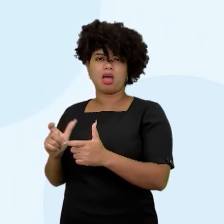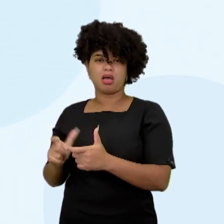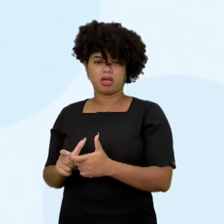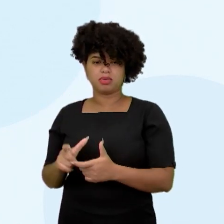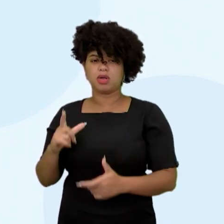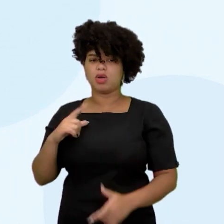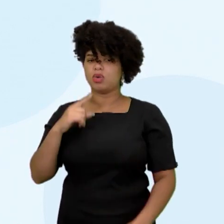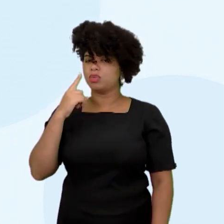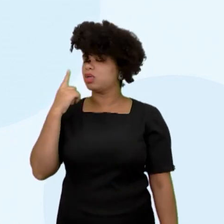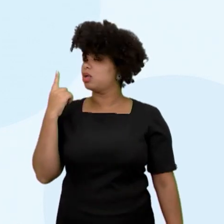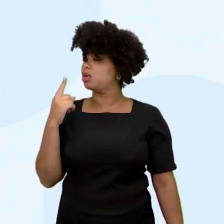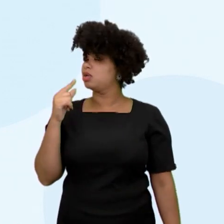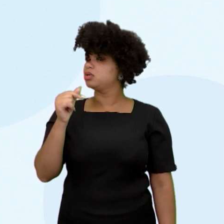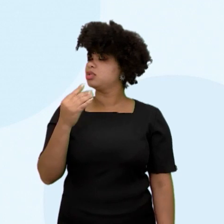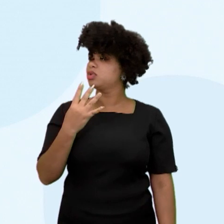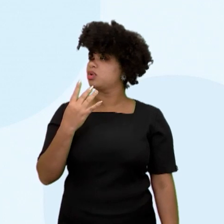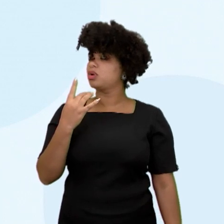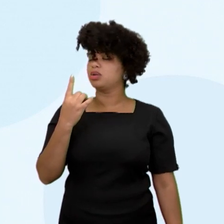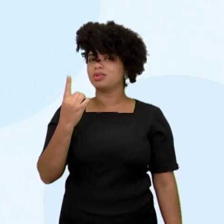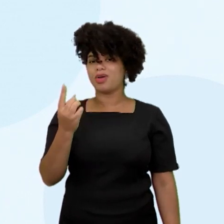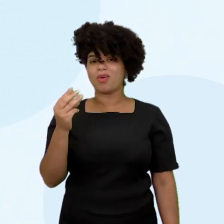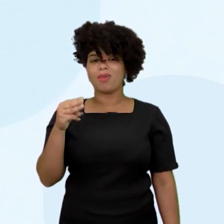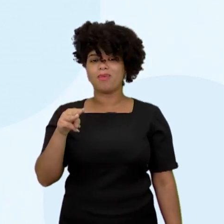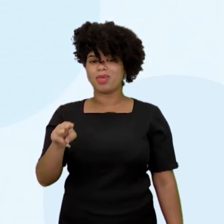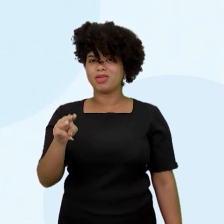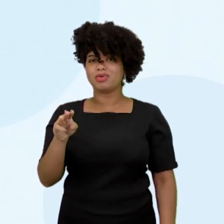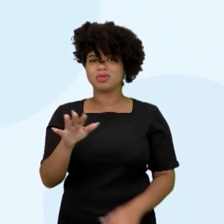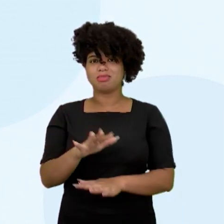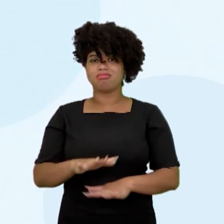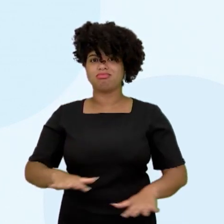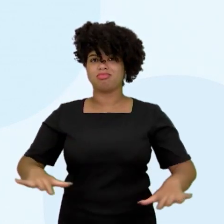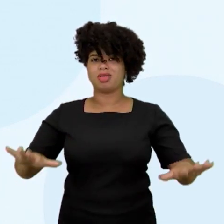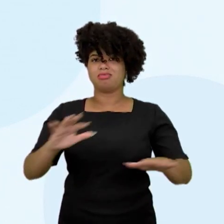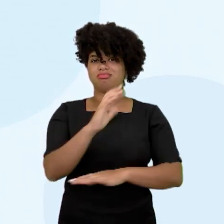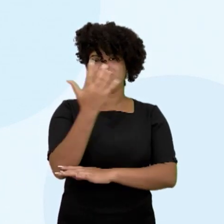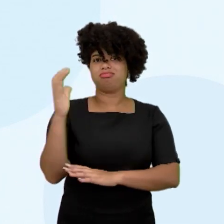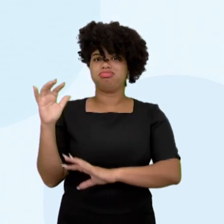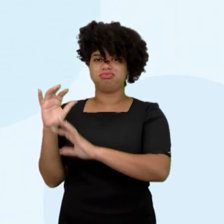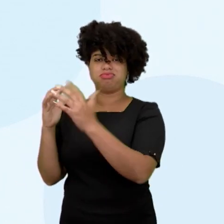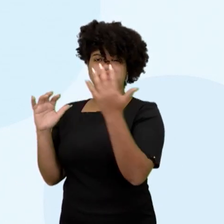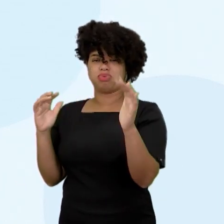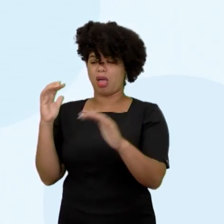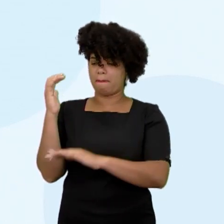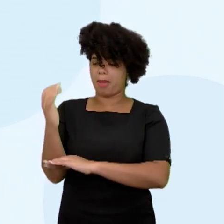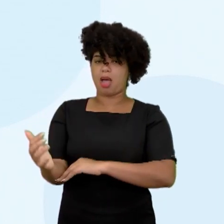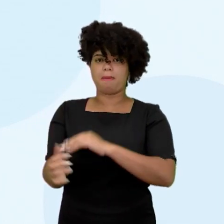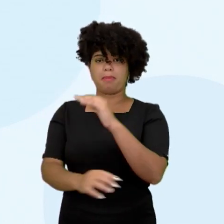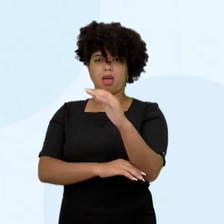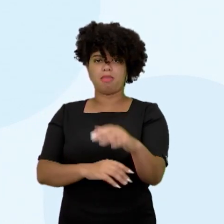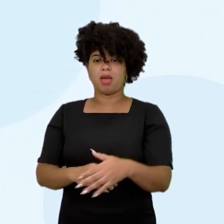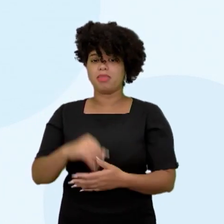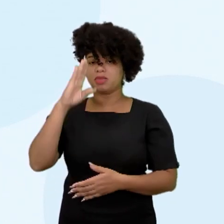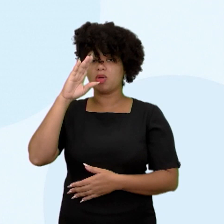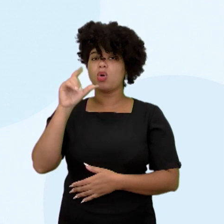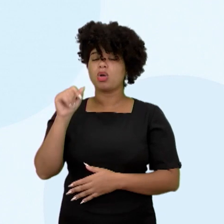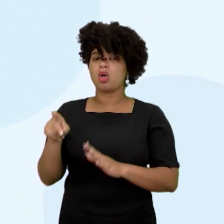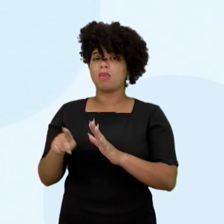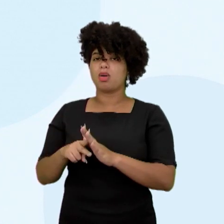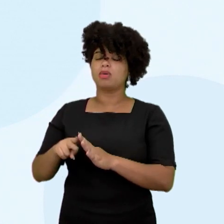milhões para 741 milhões de hectares. A maior expansão ocorreu na América do Sul, que